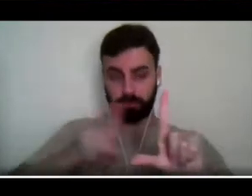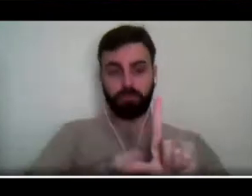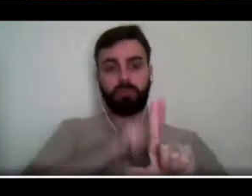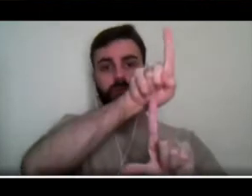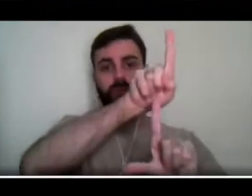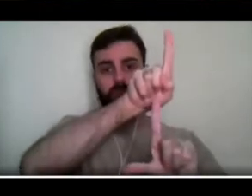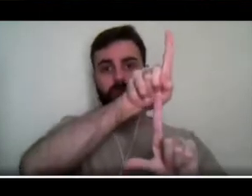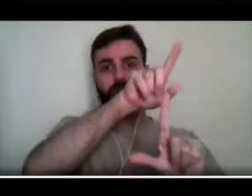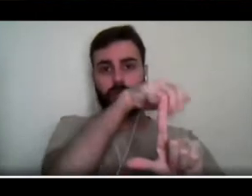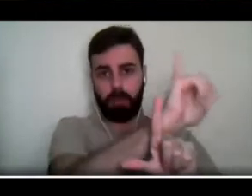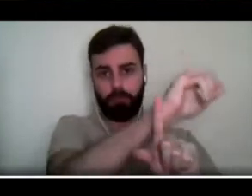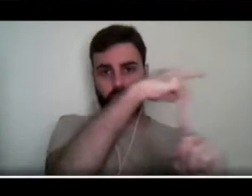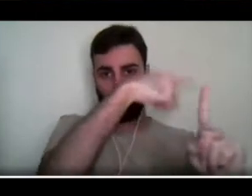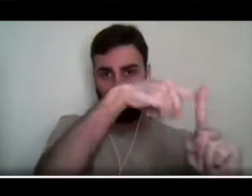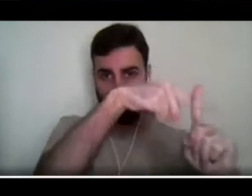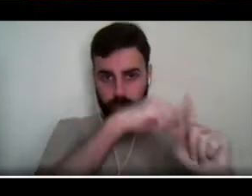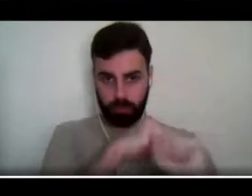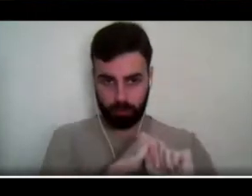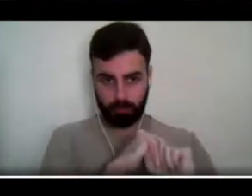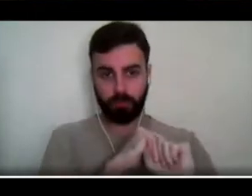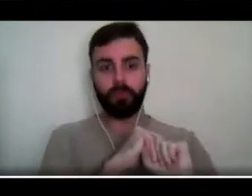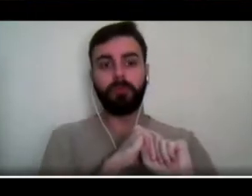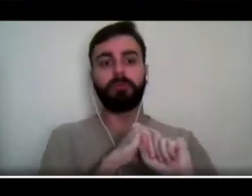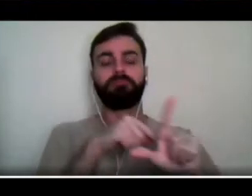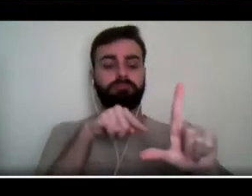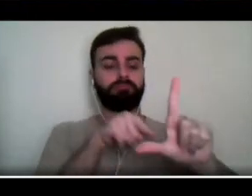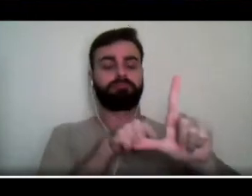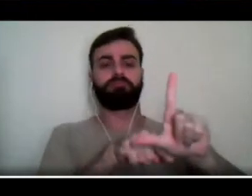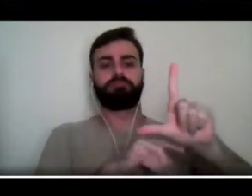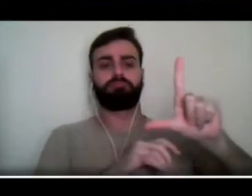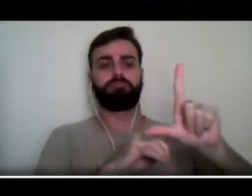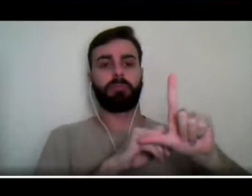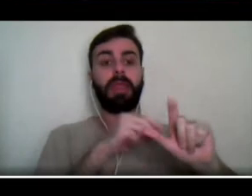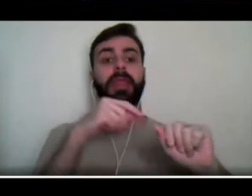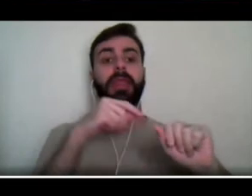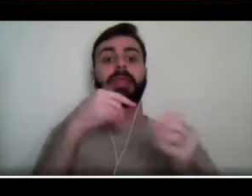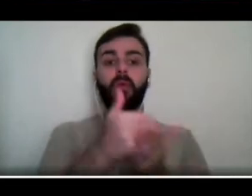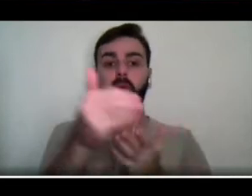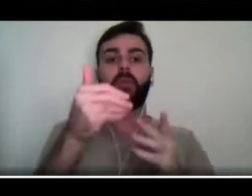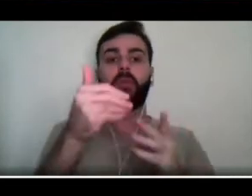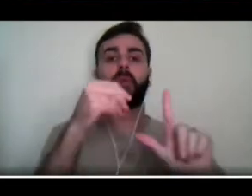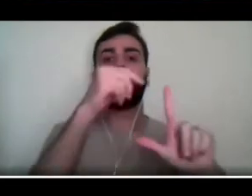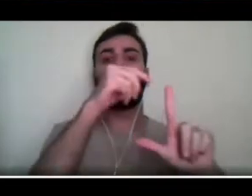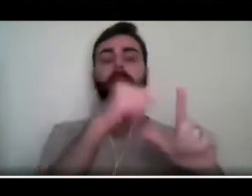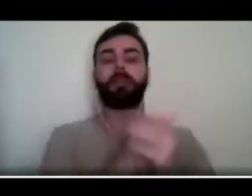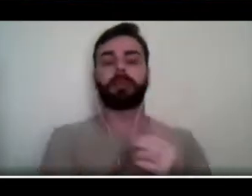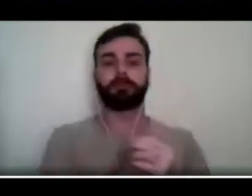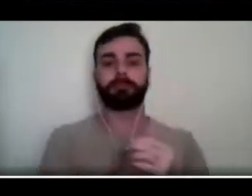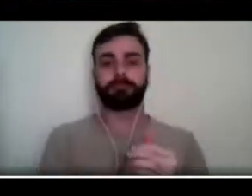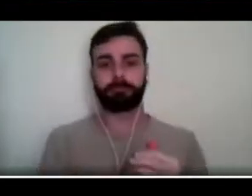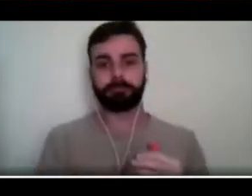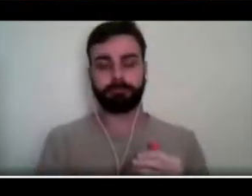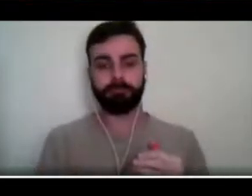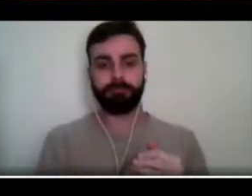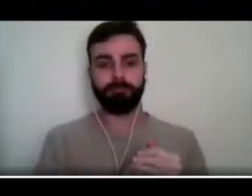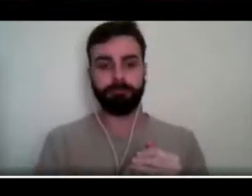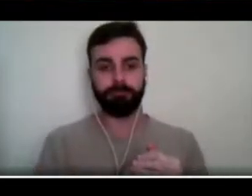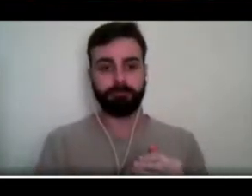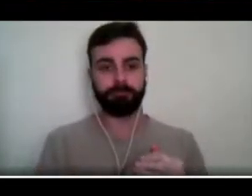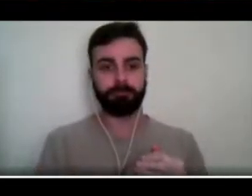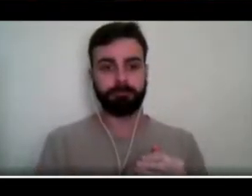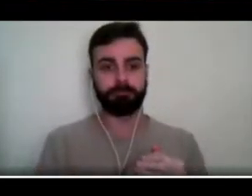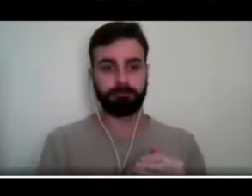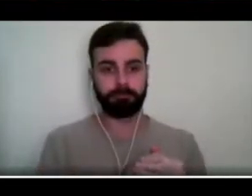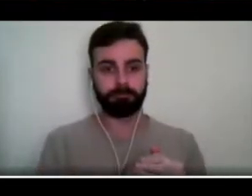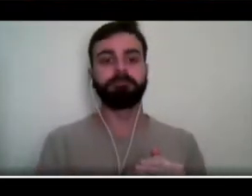do penhasco, do rochedo, certo? Então, a primeira coisa é o esquema, a segunda coisa é o sistema de coordenadas. E agora eu vou